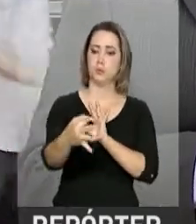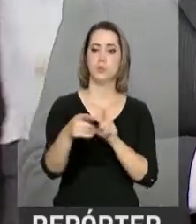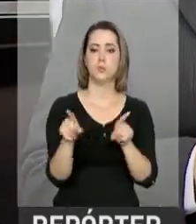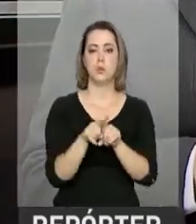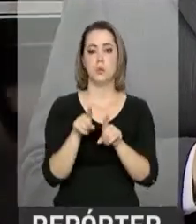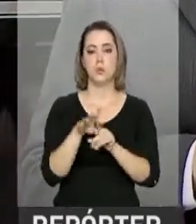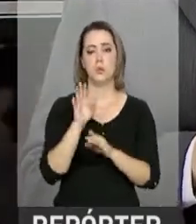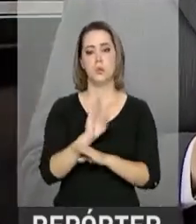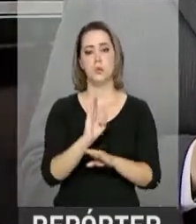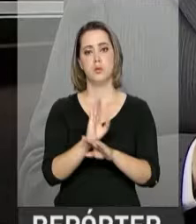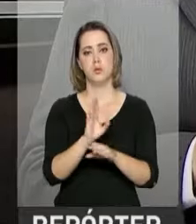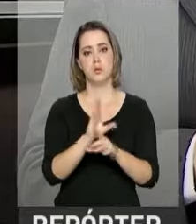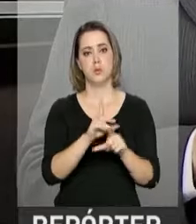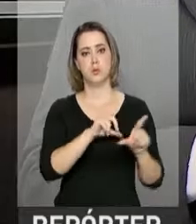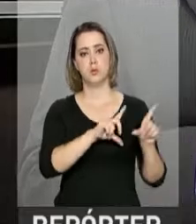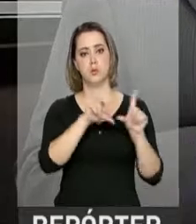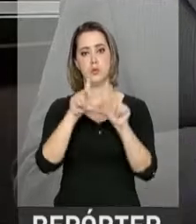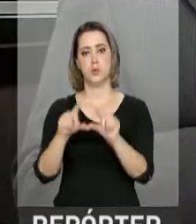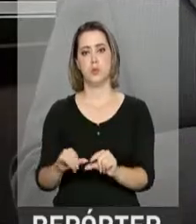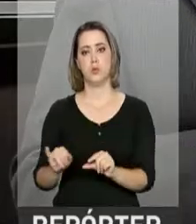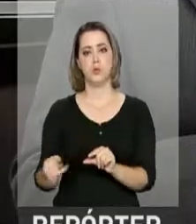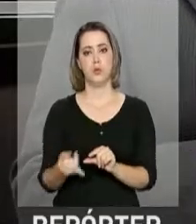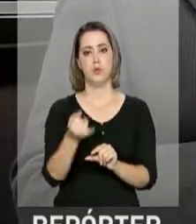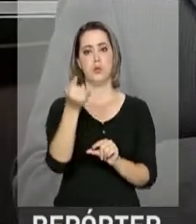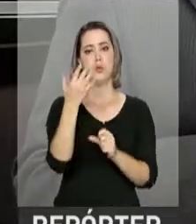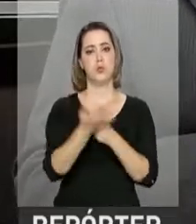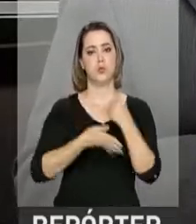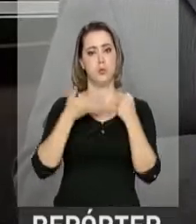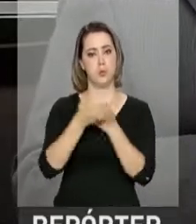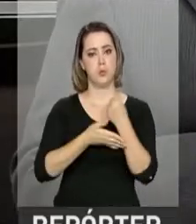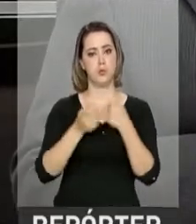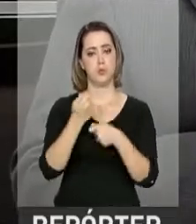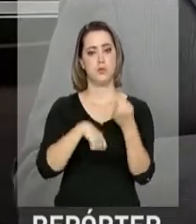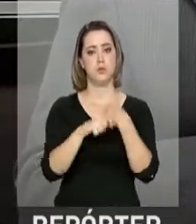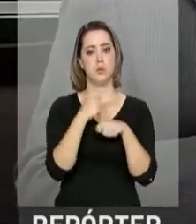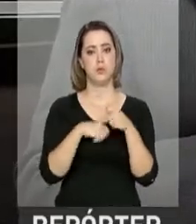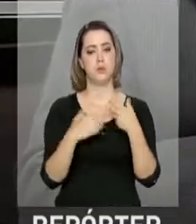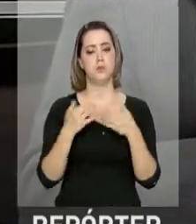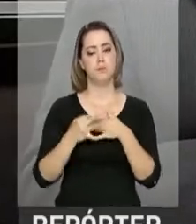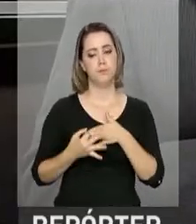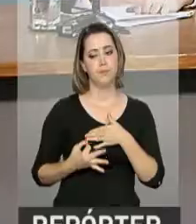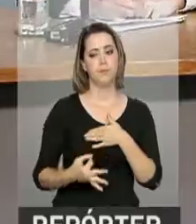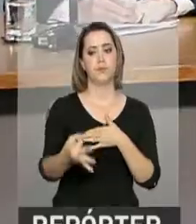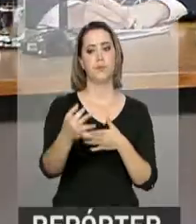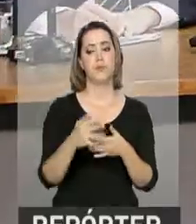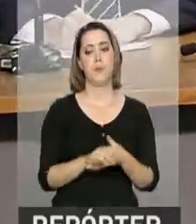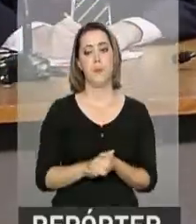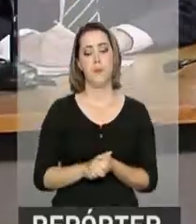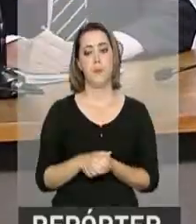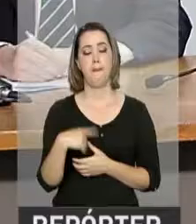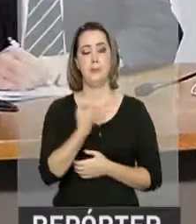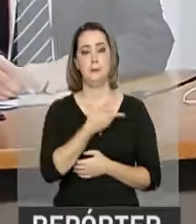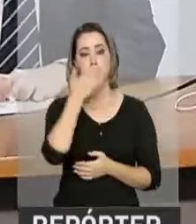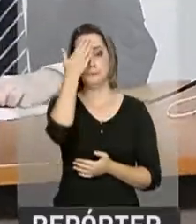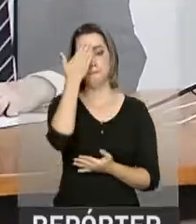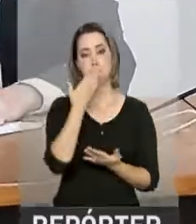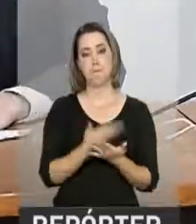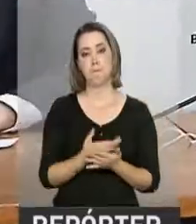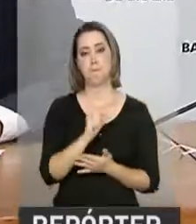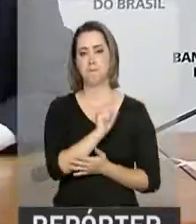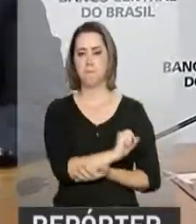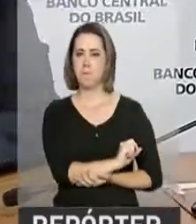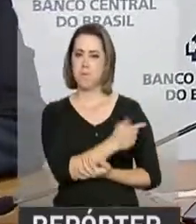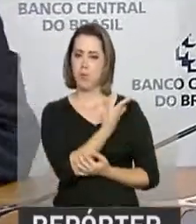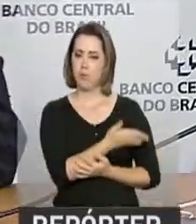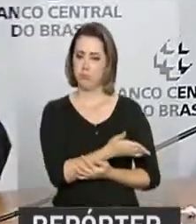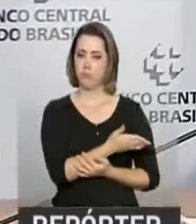contribua com a queda da taxa de juros estrutural da economia ao longo do tempo nós acreditamos que